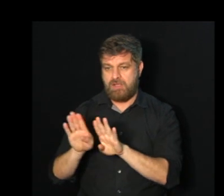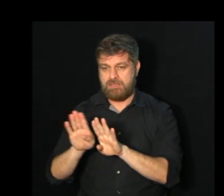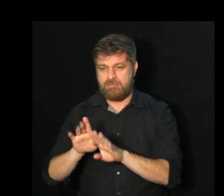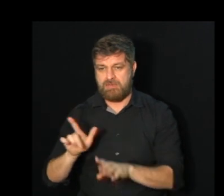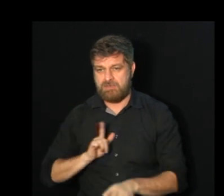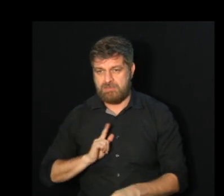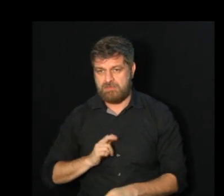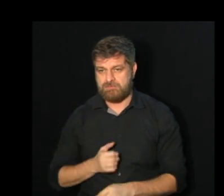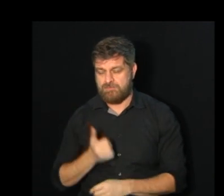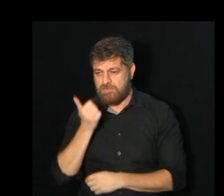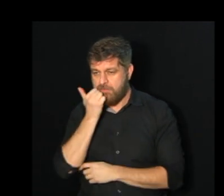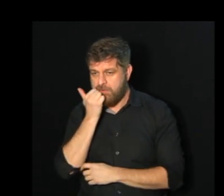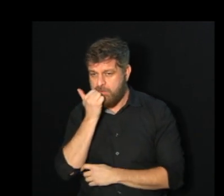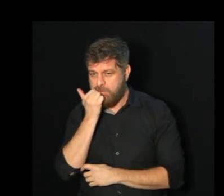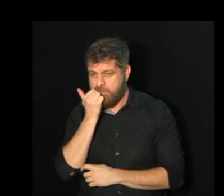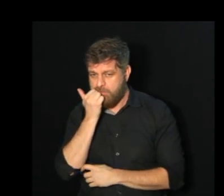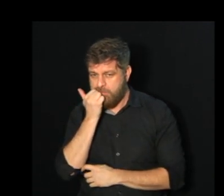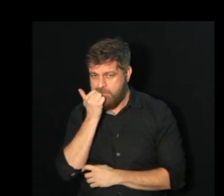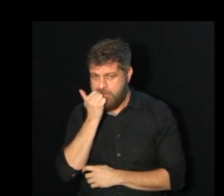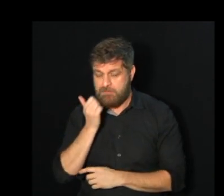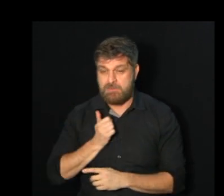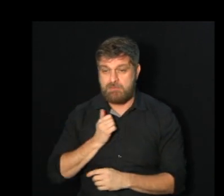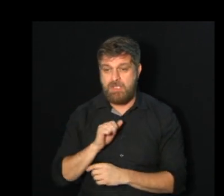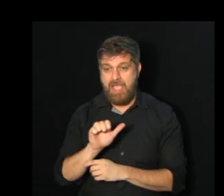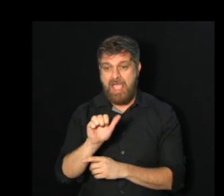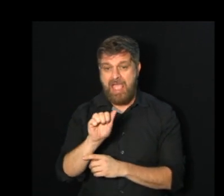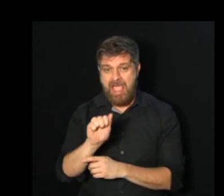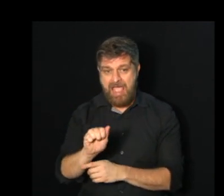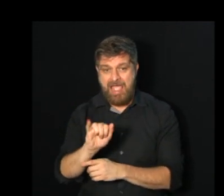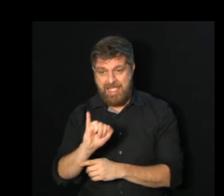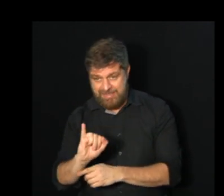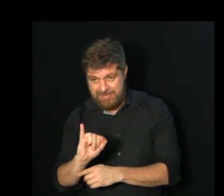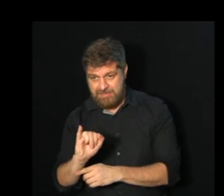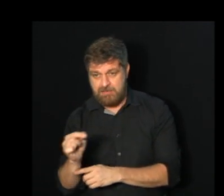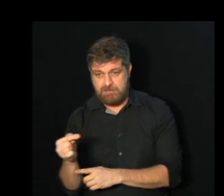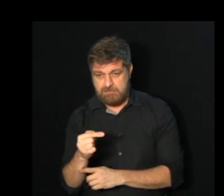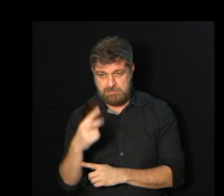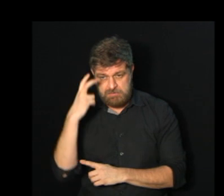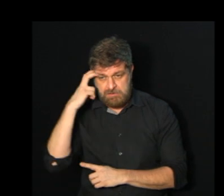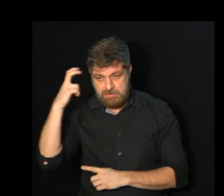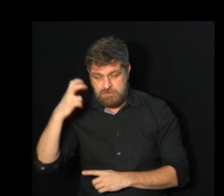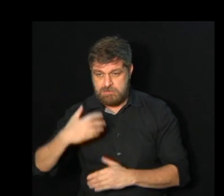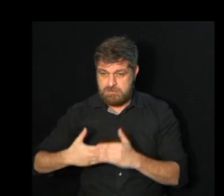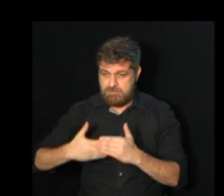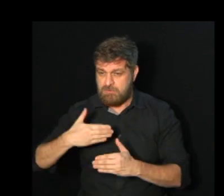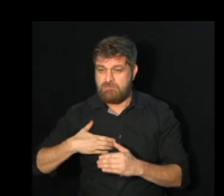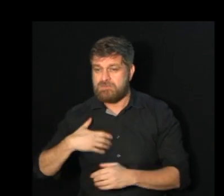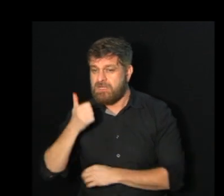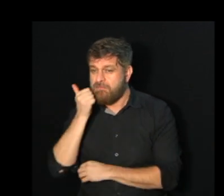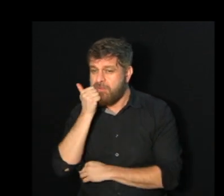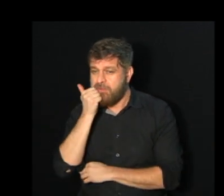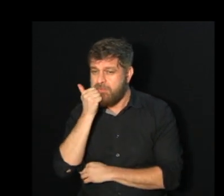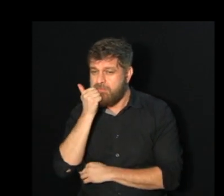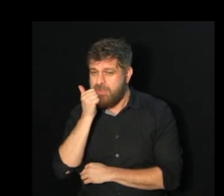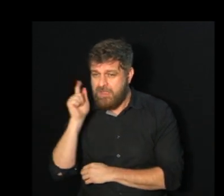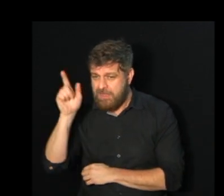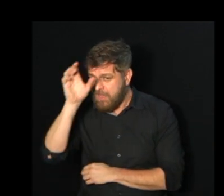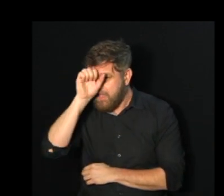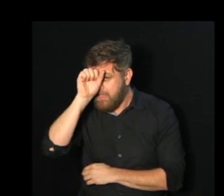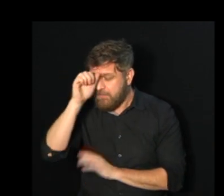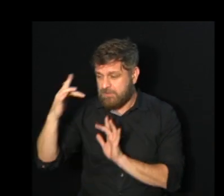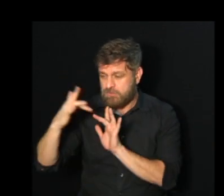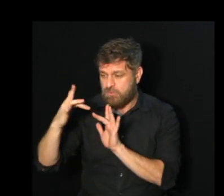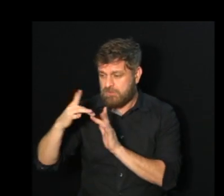remotas, telecomandadas, a parte de inteligência artificial, que é você conversar com um radioamador virtual que aprende conosco